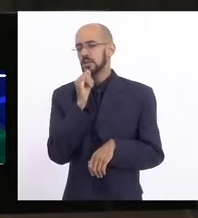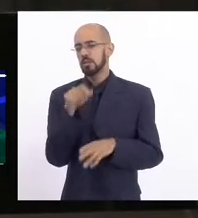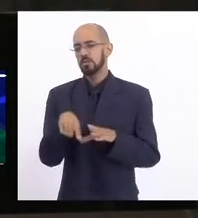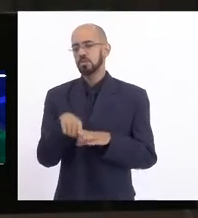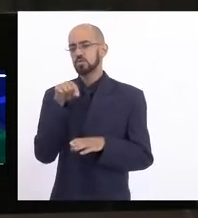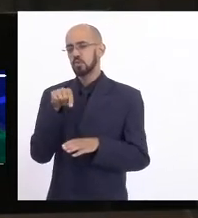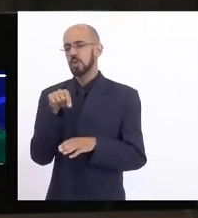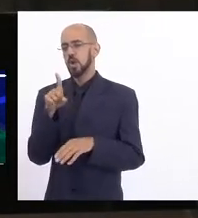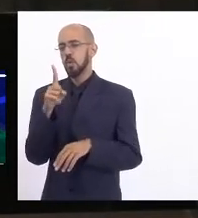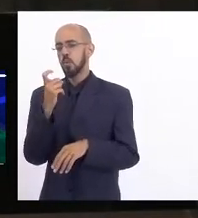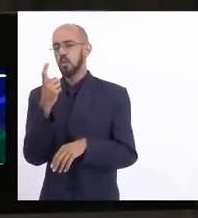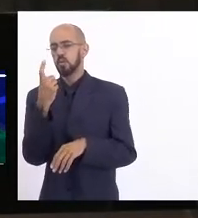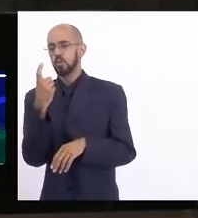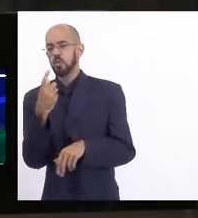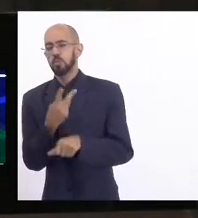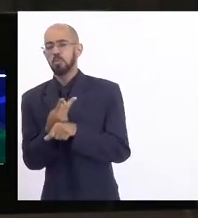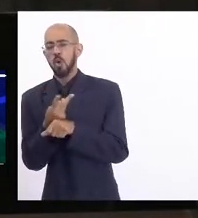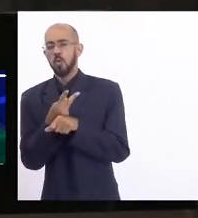único procurador